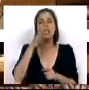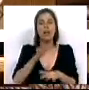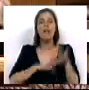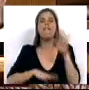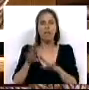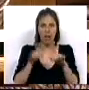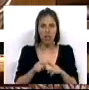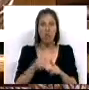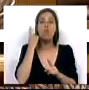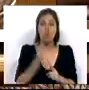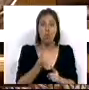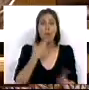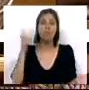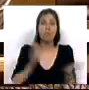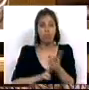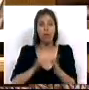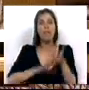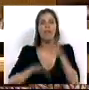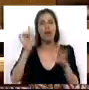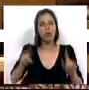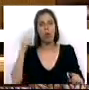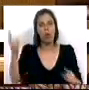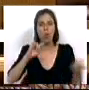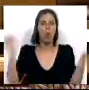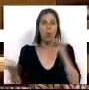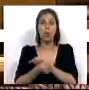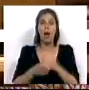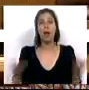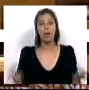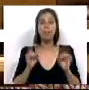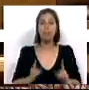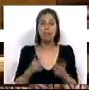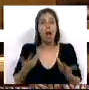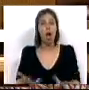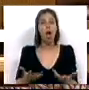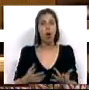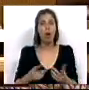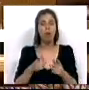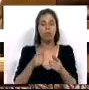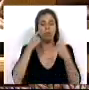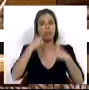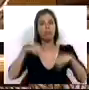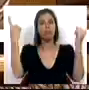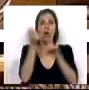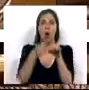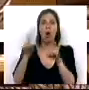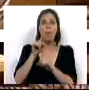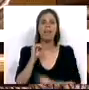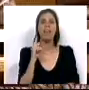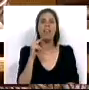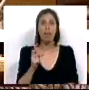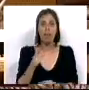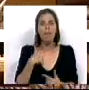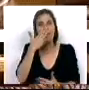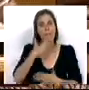que farão uma coisa e depois fazendo o seu contrário. Foi assim agora com o anúncio do aumento do IVA,